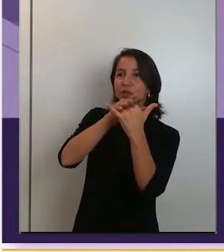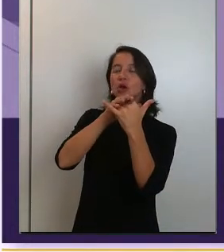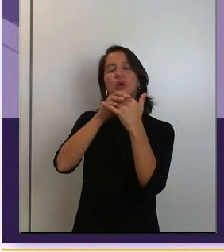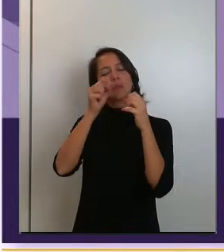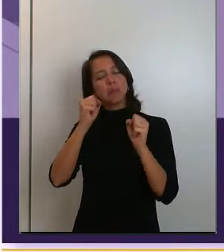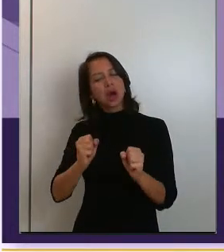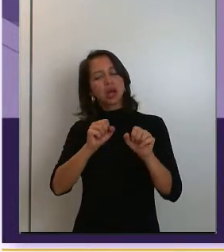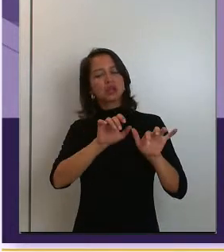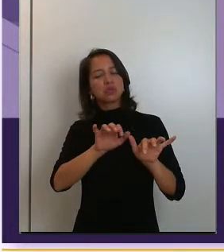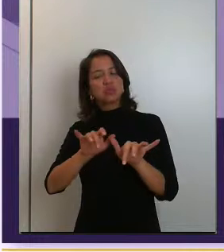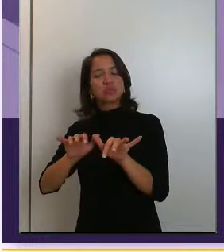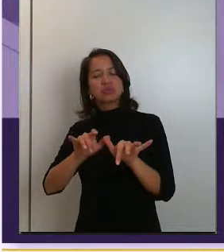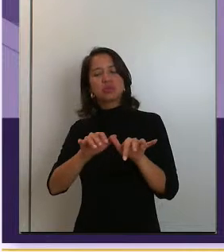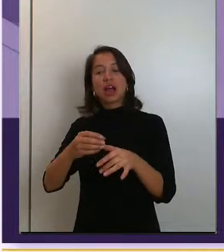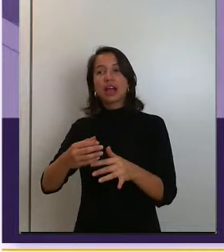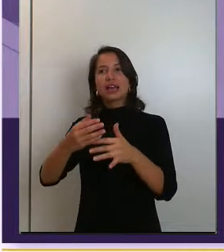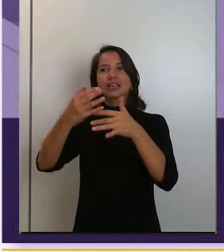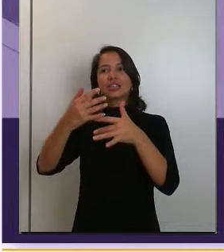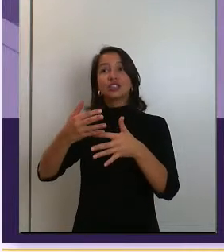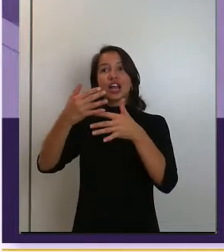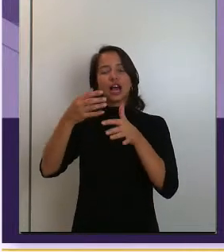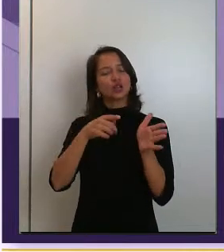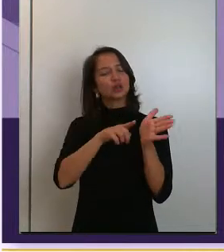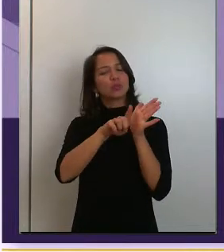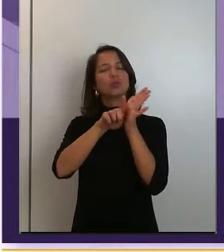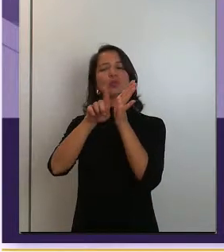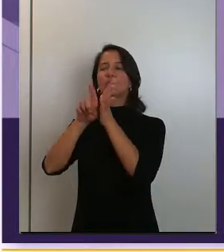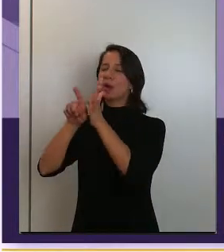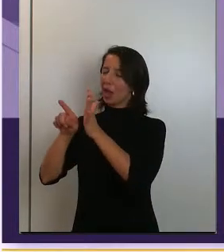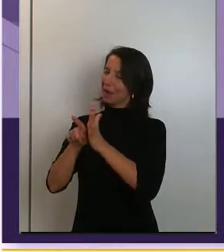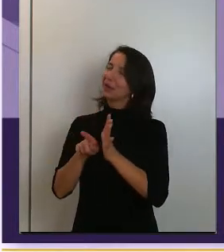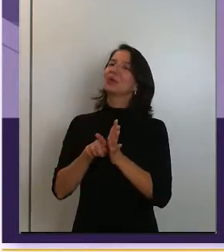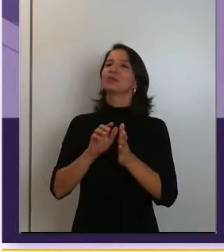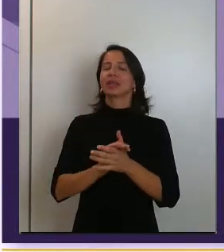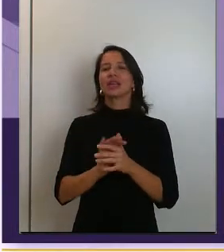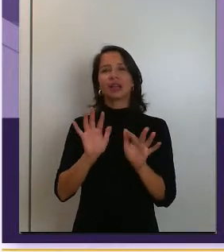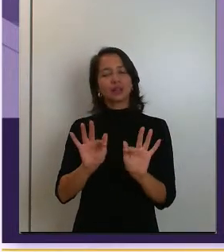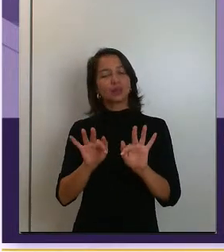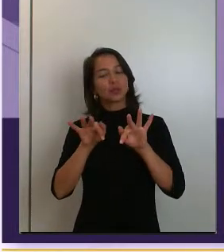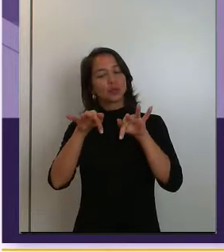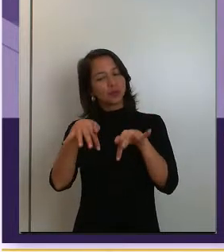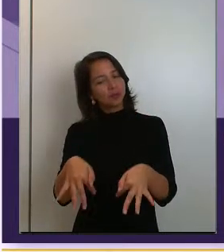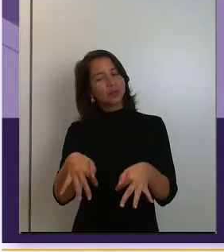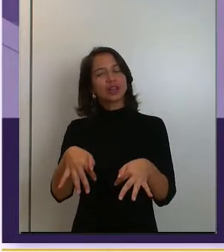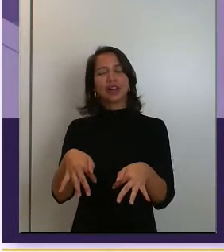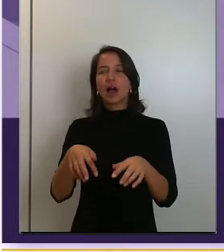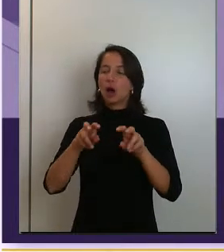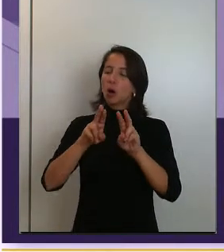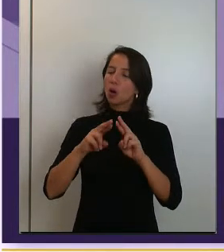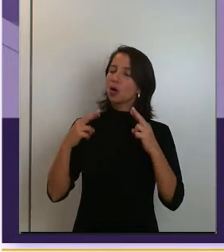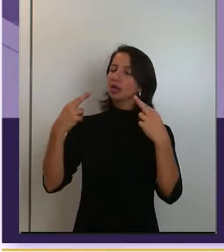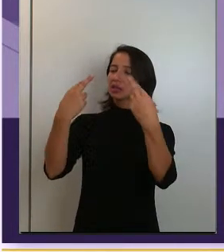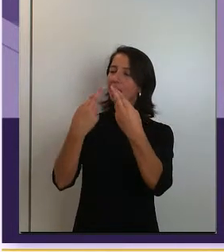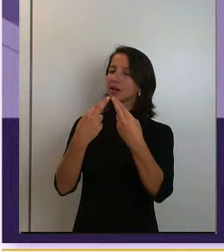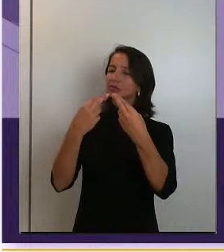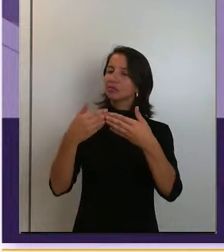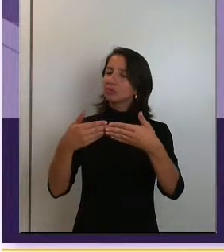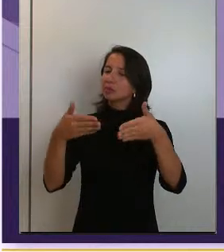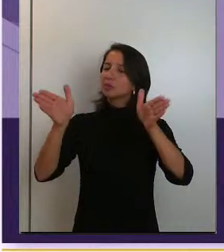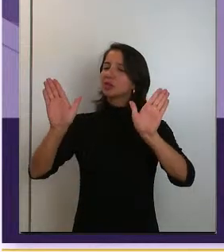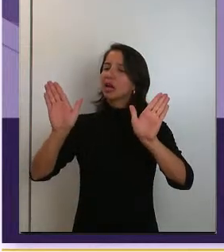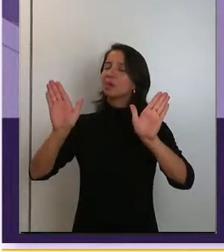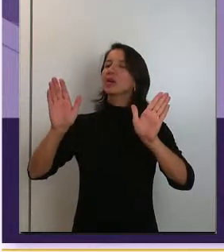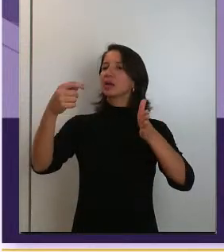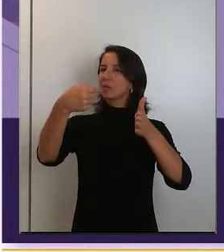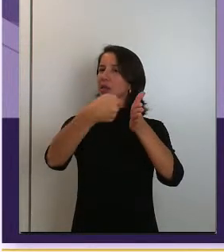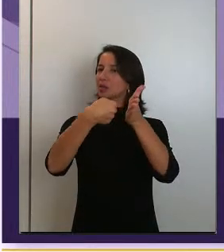questionamentos pelo chat do YouTube. Ao final das apresentações, abriremos um espaço para responder às perguntas. Neste